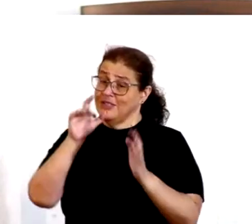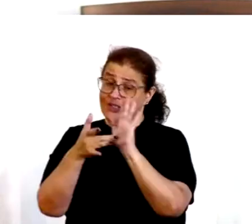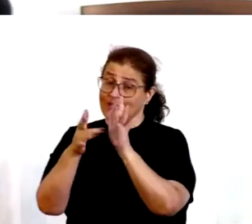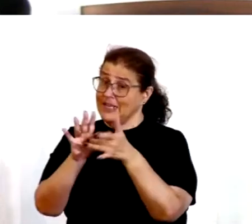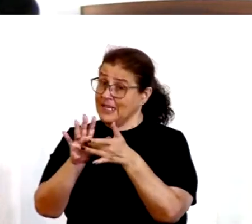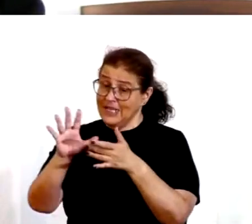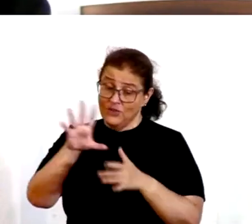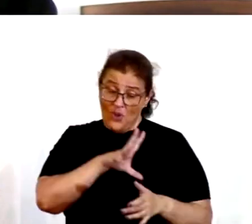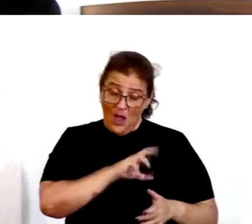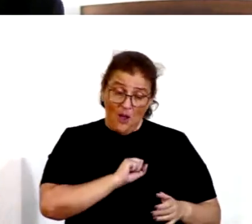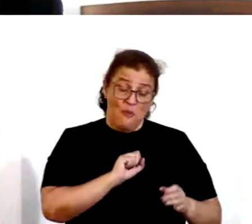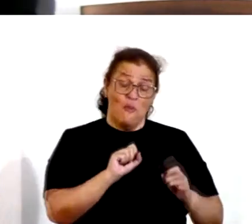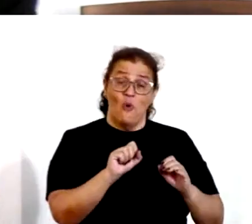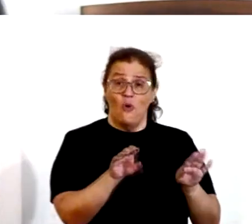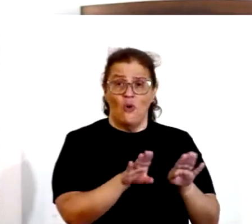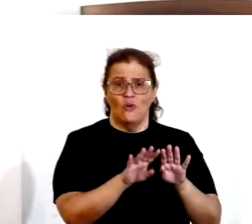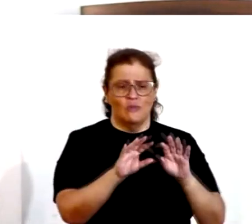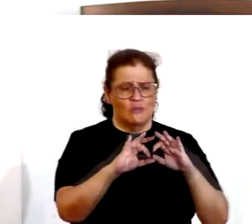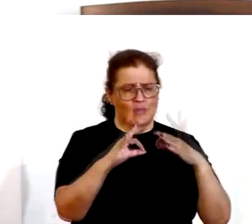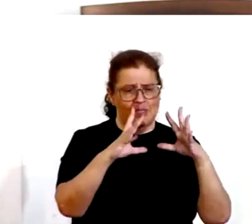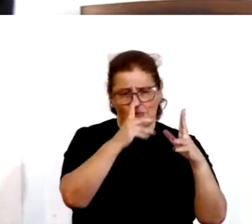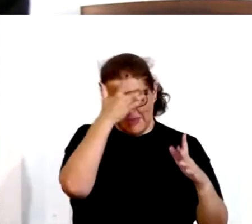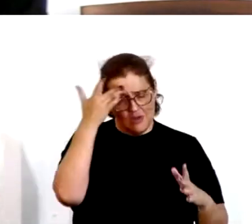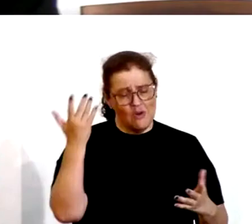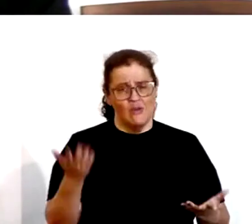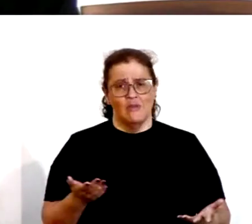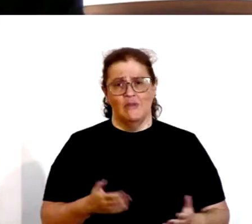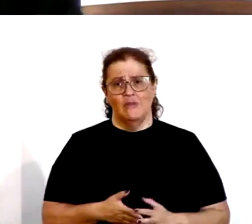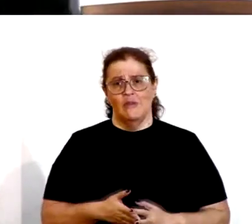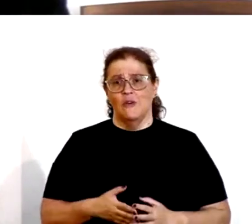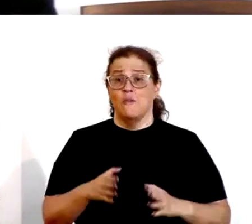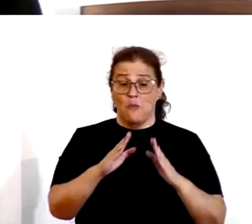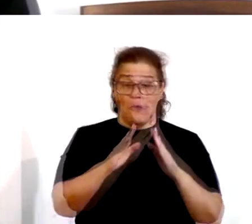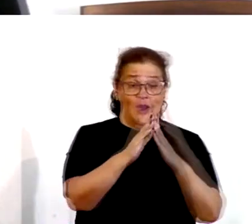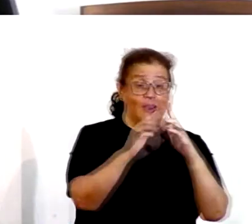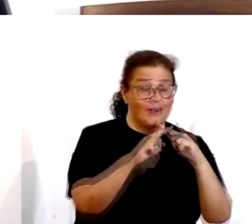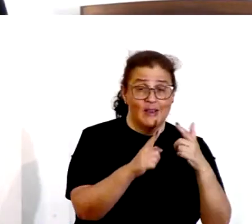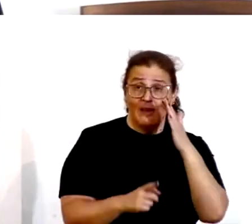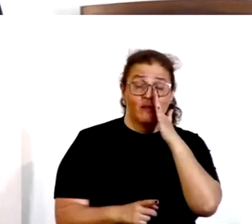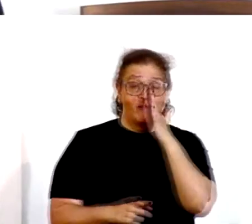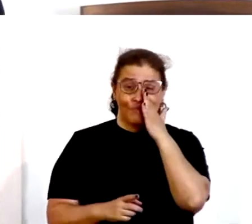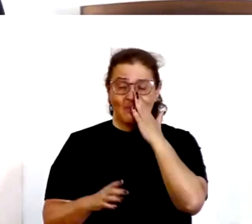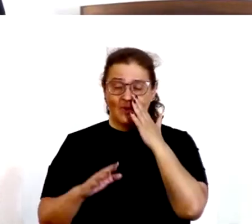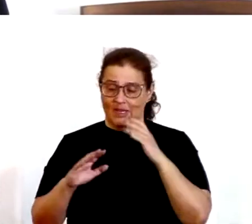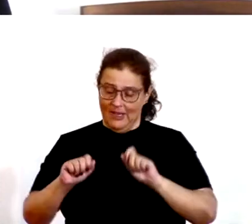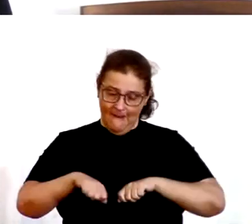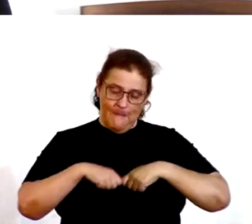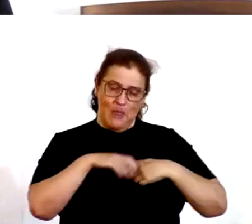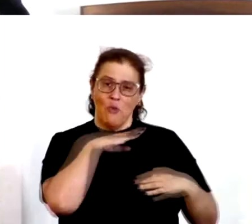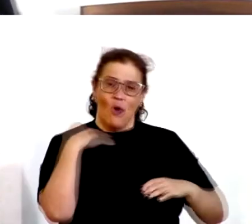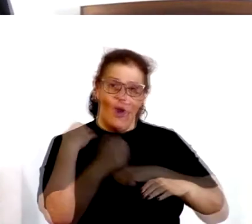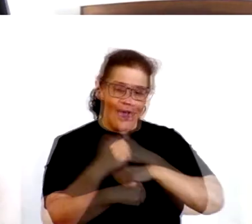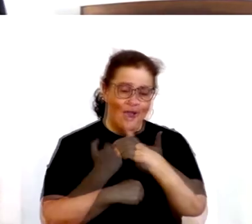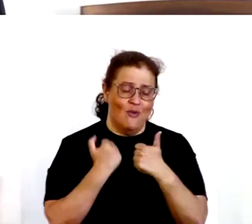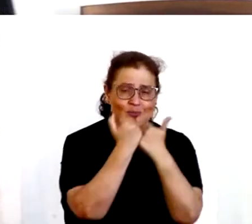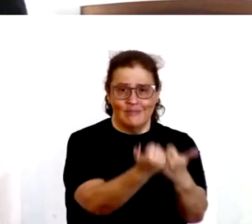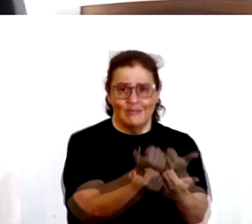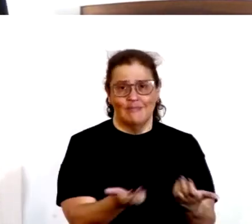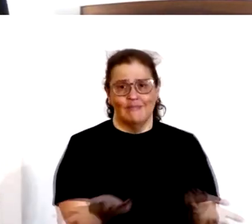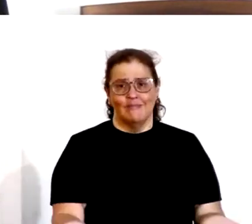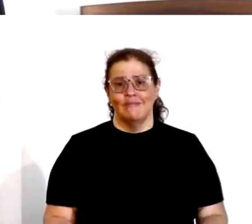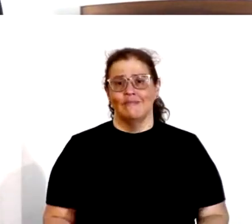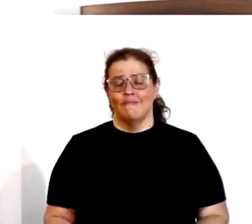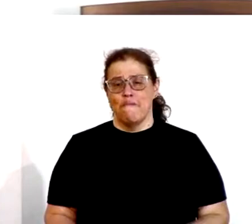modelo é o Senhor, e vocês vão obedecer como vocês obedecem ao Senhor, pois isso é justo. E depois,